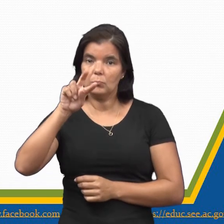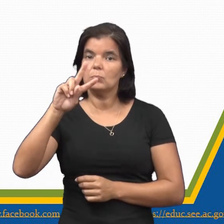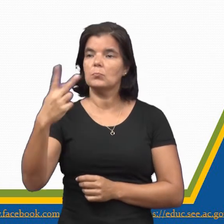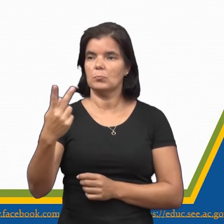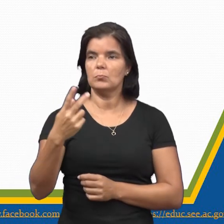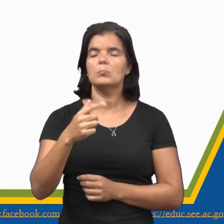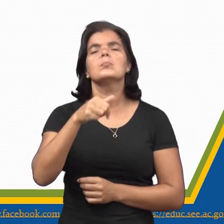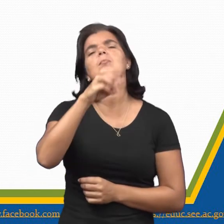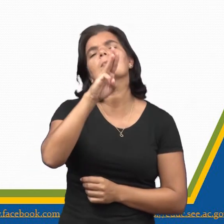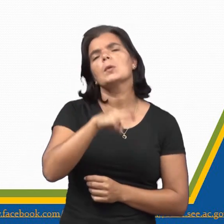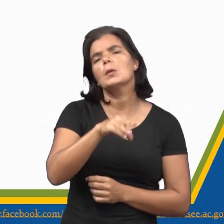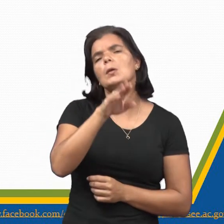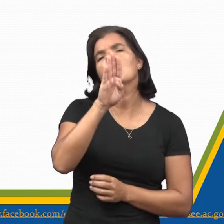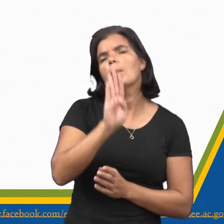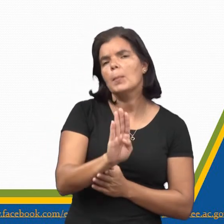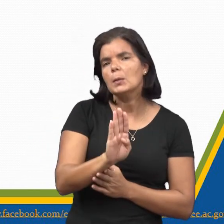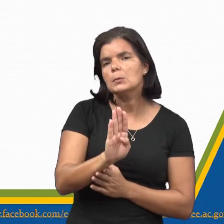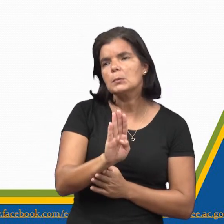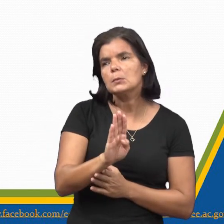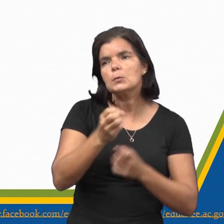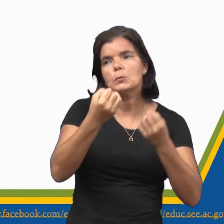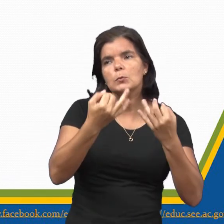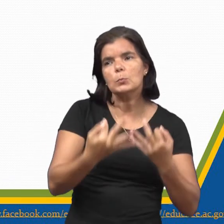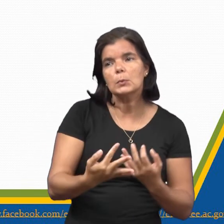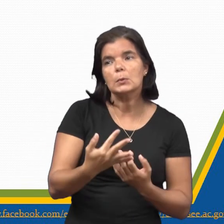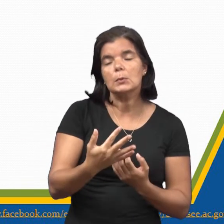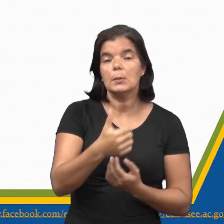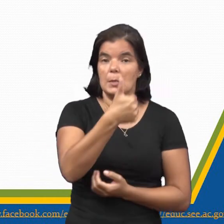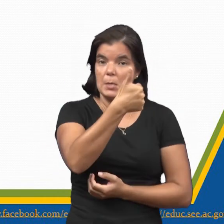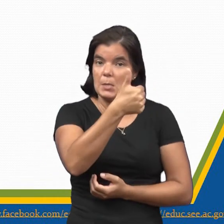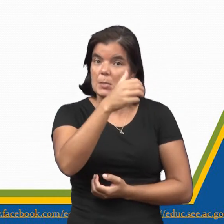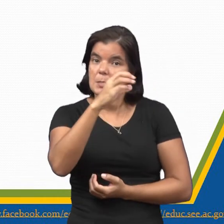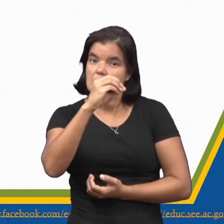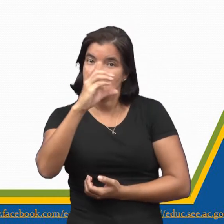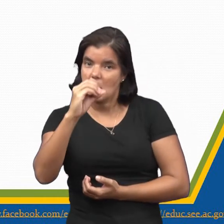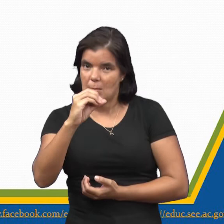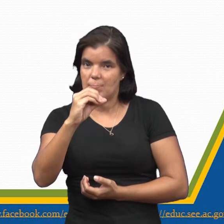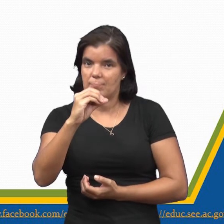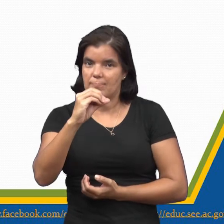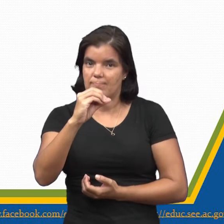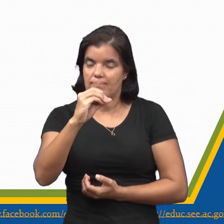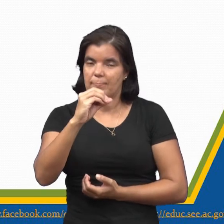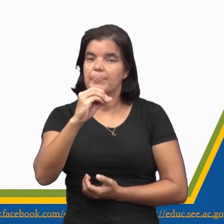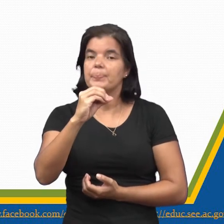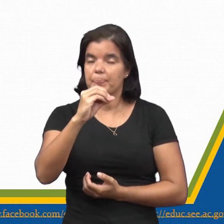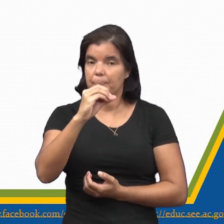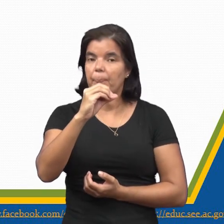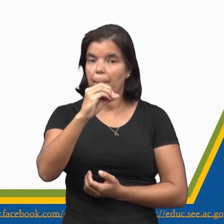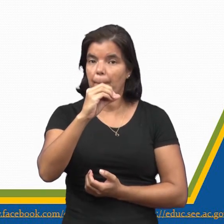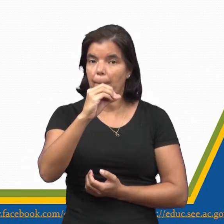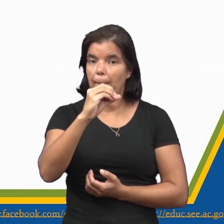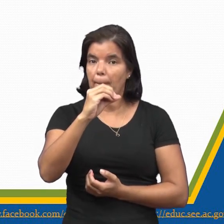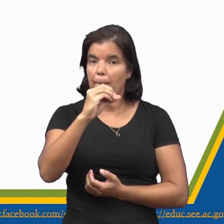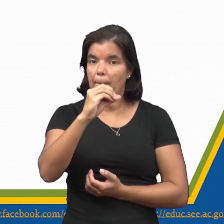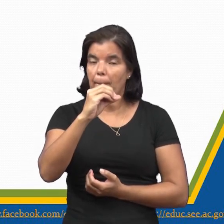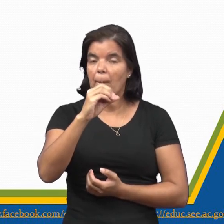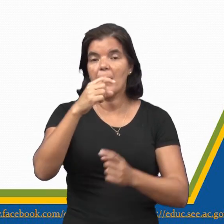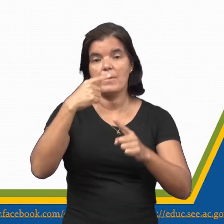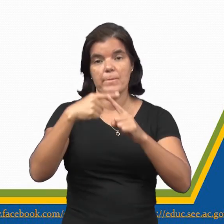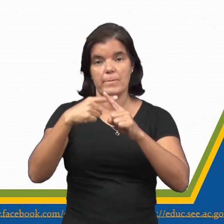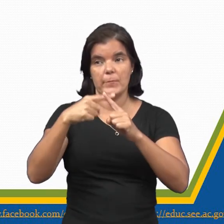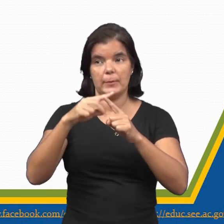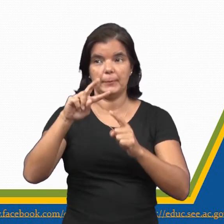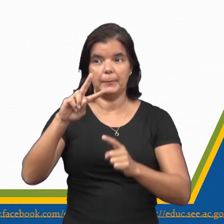E quem é a base, foi dito aqui? 100 metros de comprimento. E a largura, 73